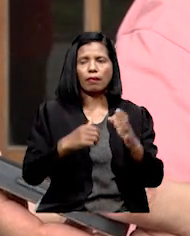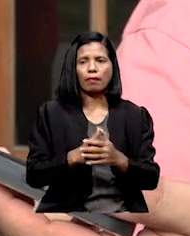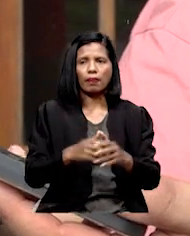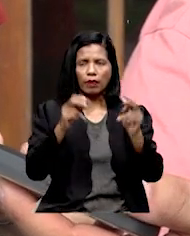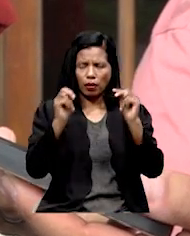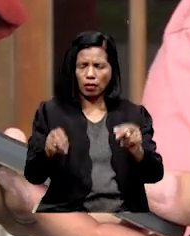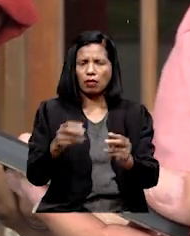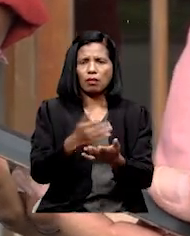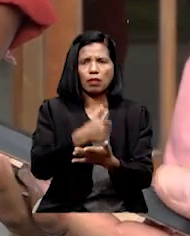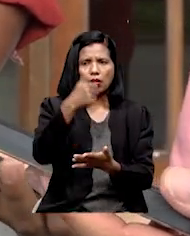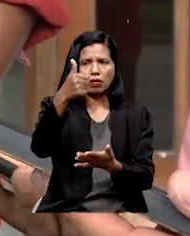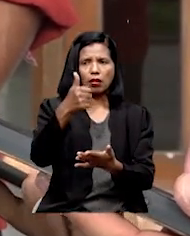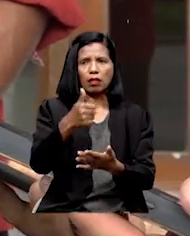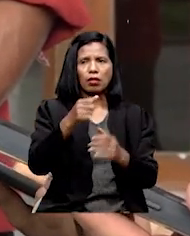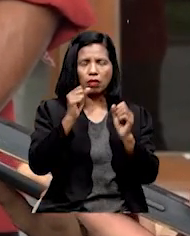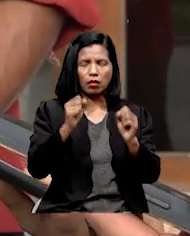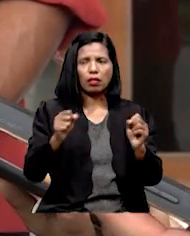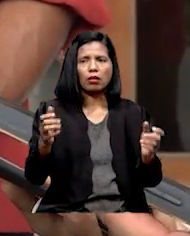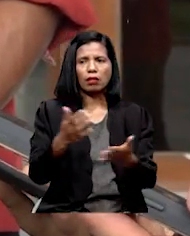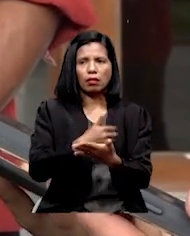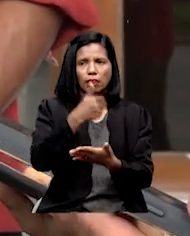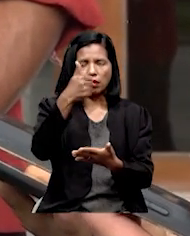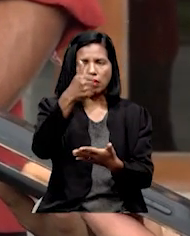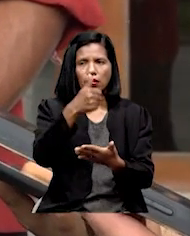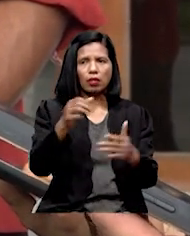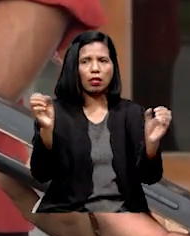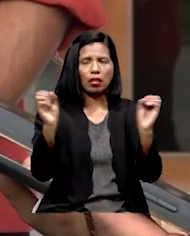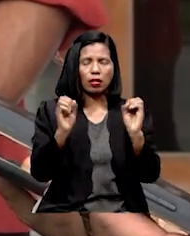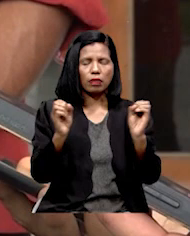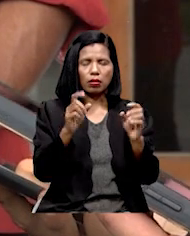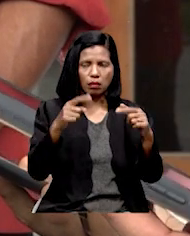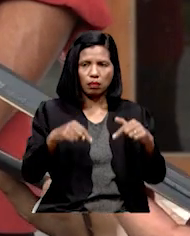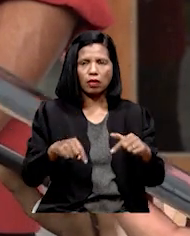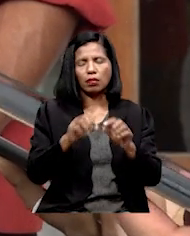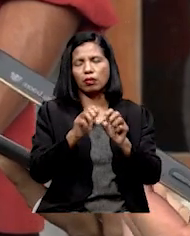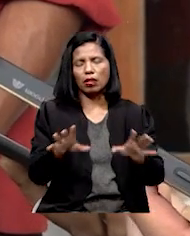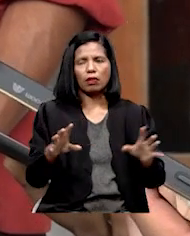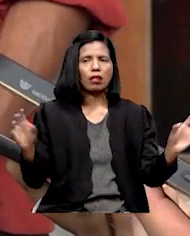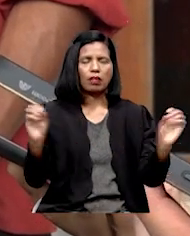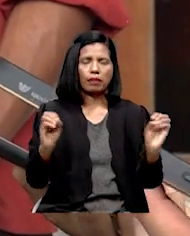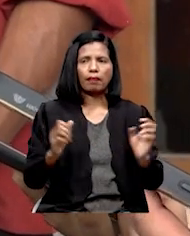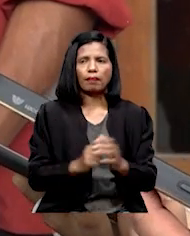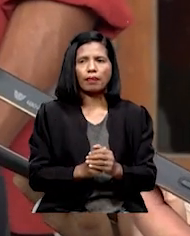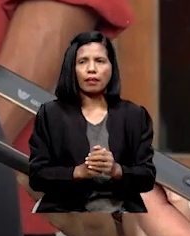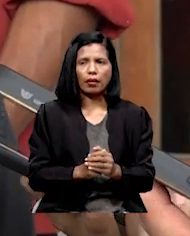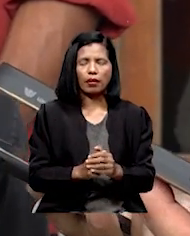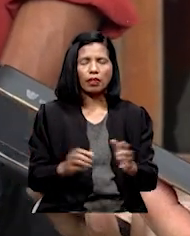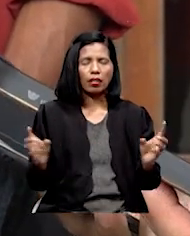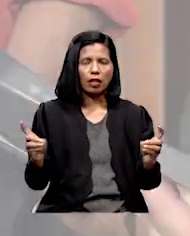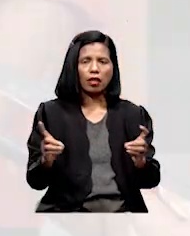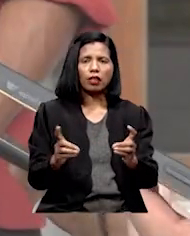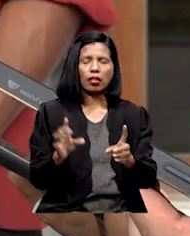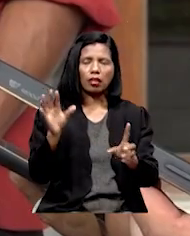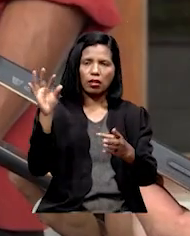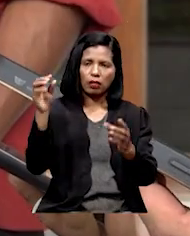mana compete para tu mana lalas compete para mai pelaku kono compete ana tem que